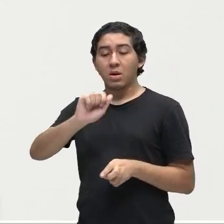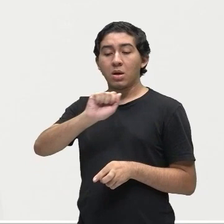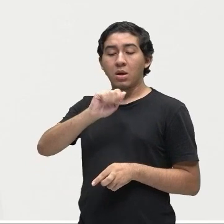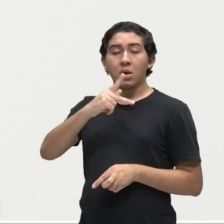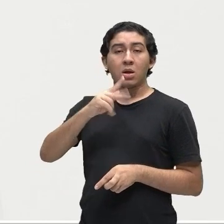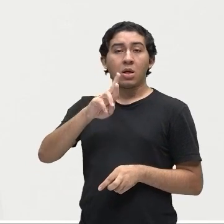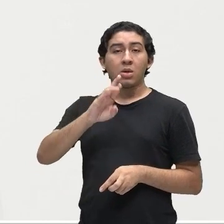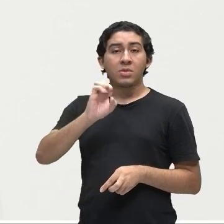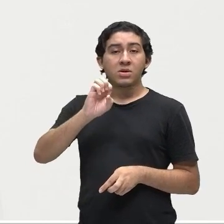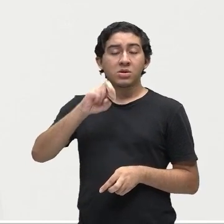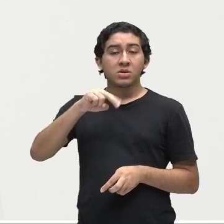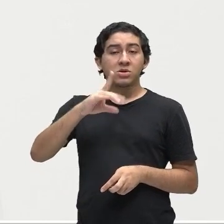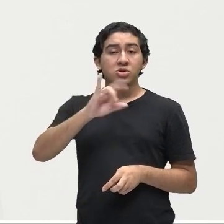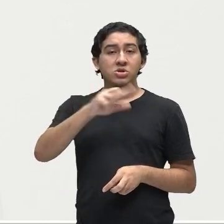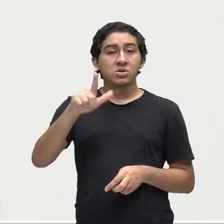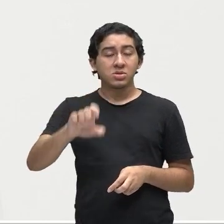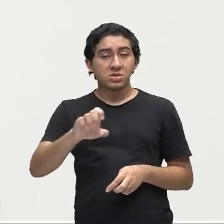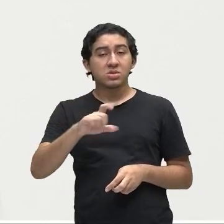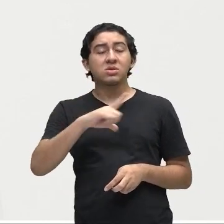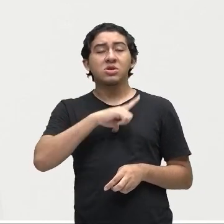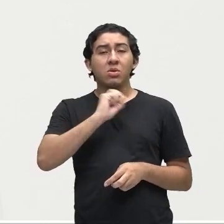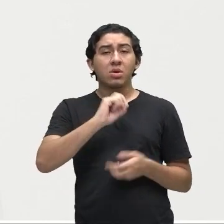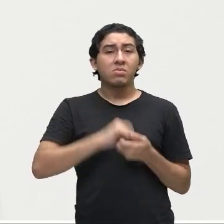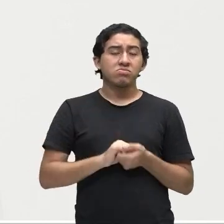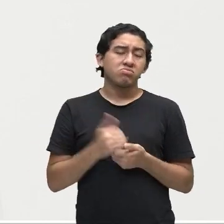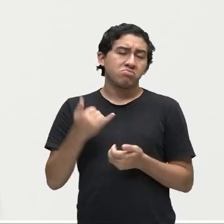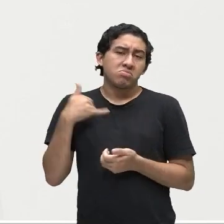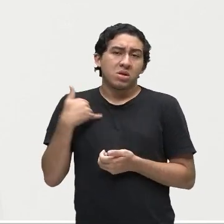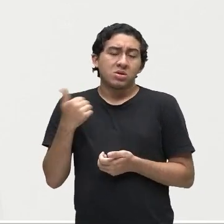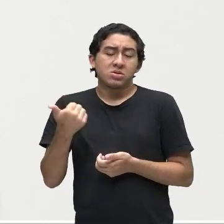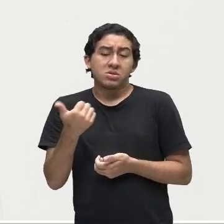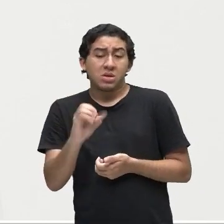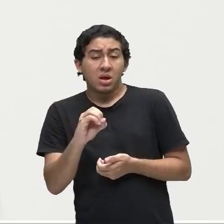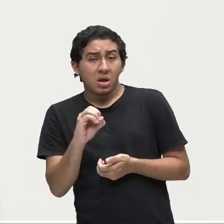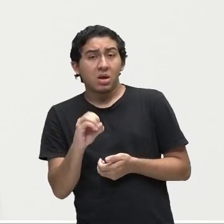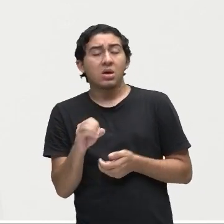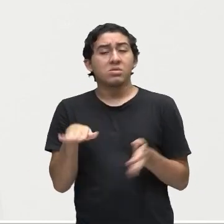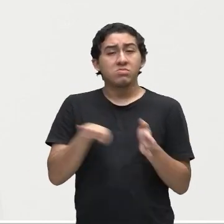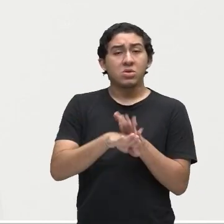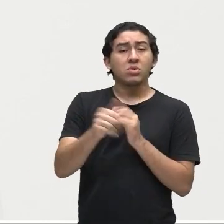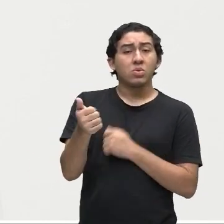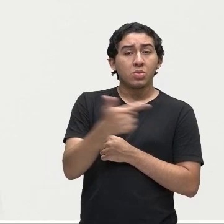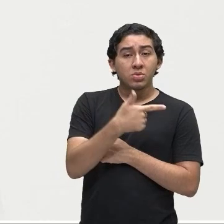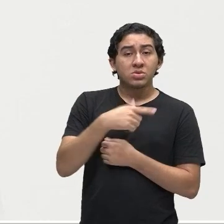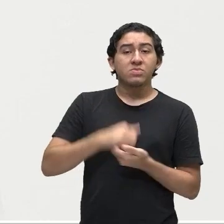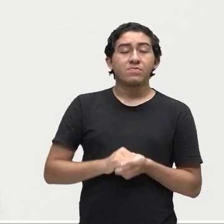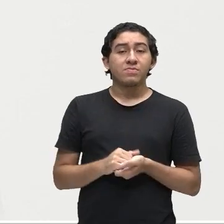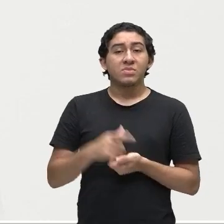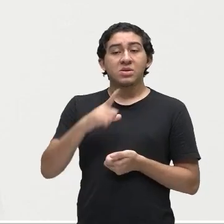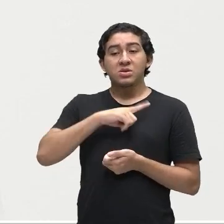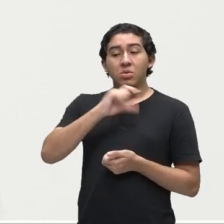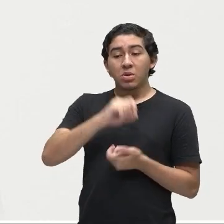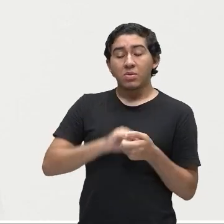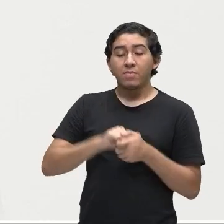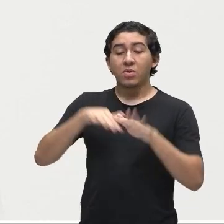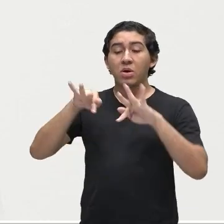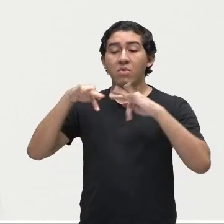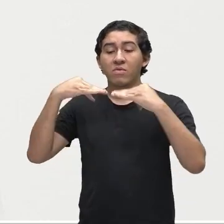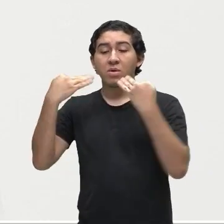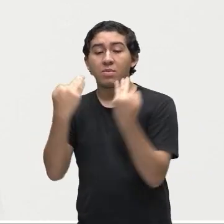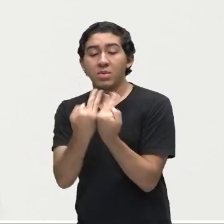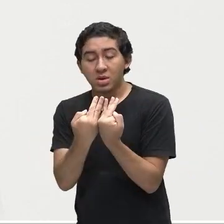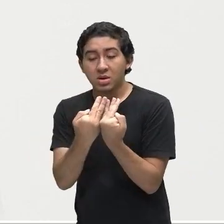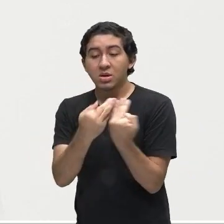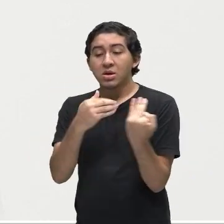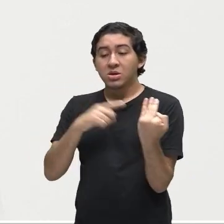ao trabalho, né? Com idade entre 10 e 12 anos, eram escolhidos entre os familiares do próprio